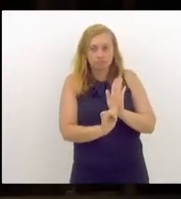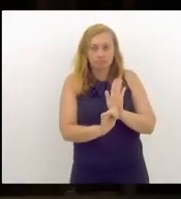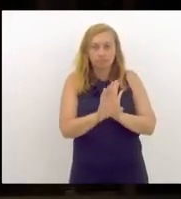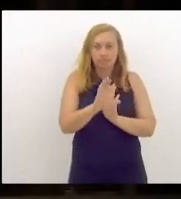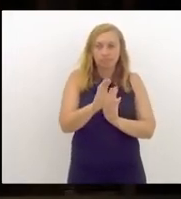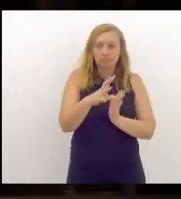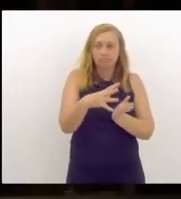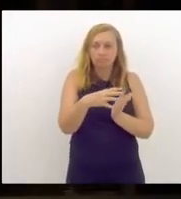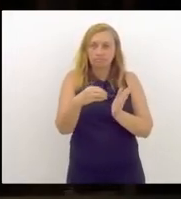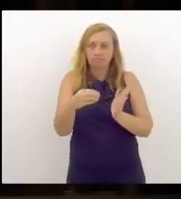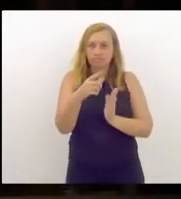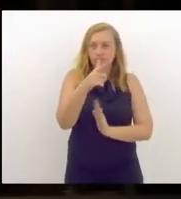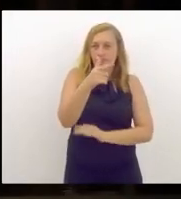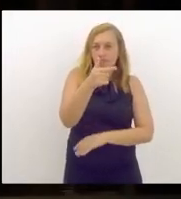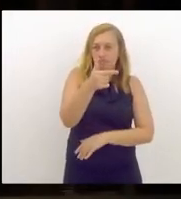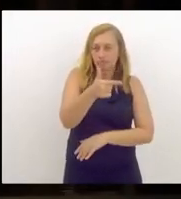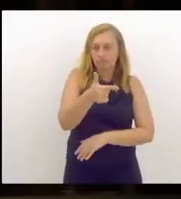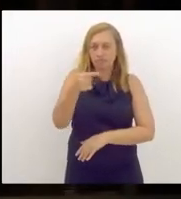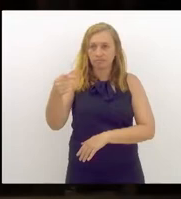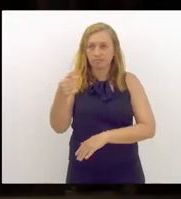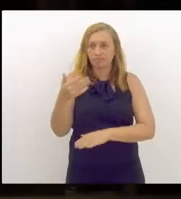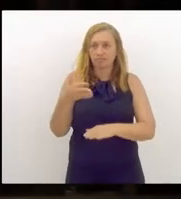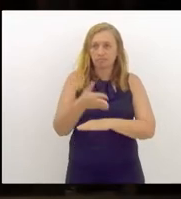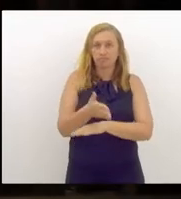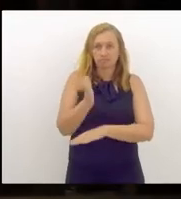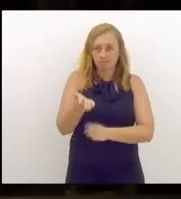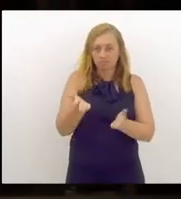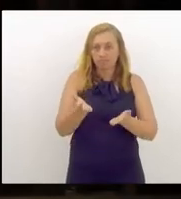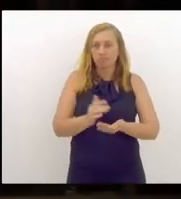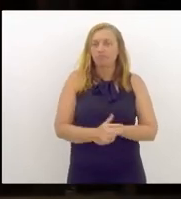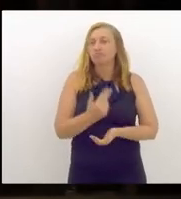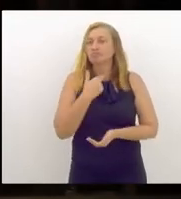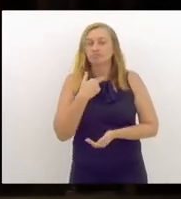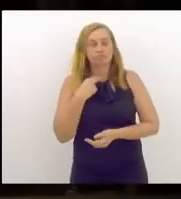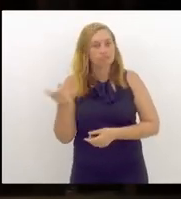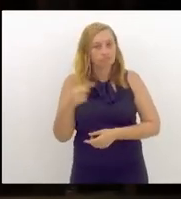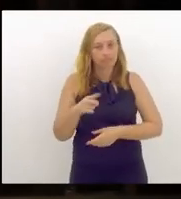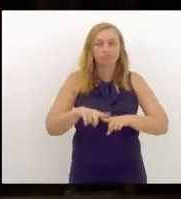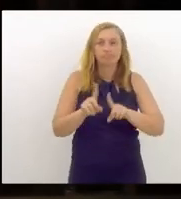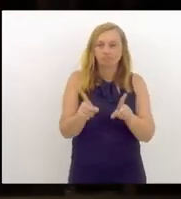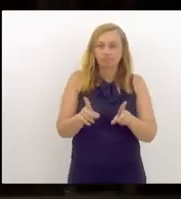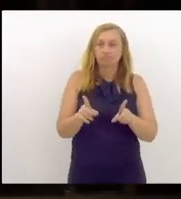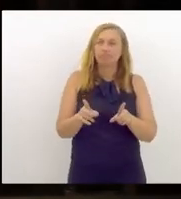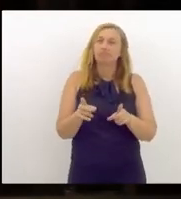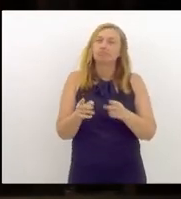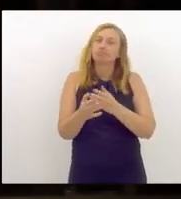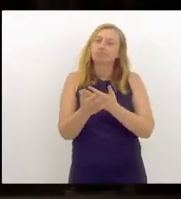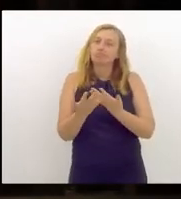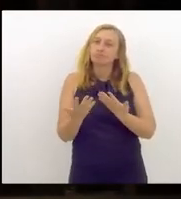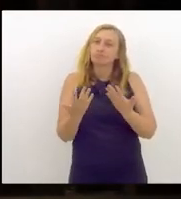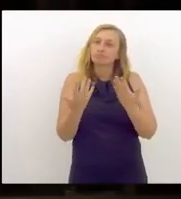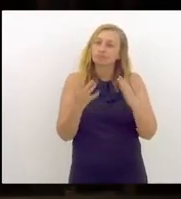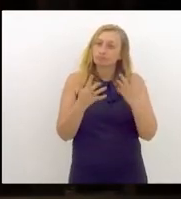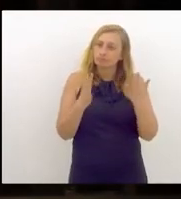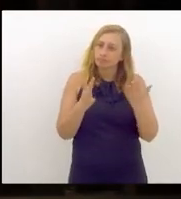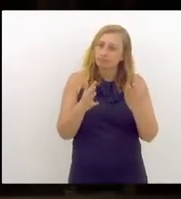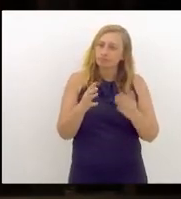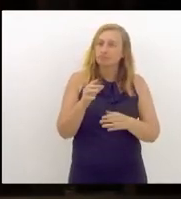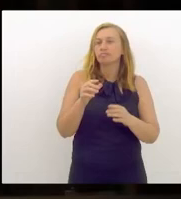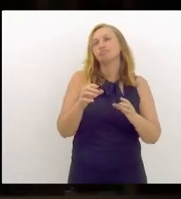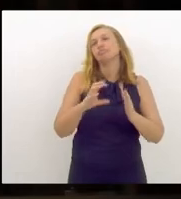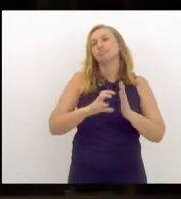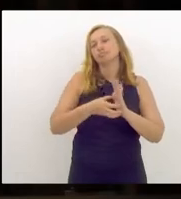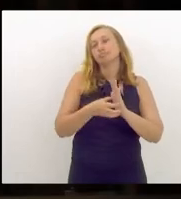27 tá chegando agora deve tá chegando aqui não pode vir mas trago aqui a saudação né do partido